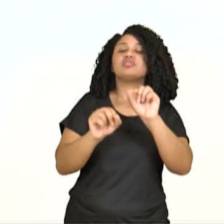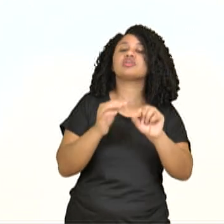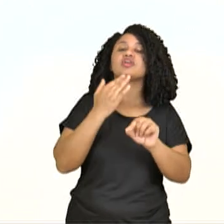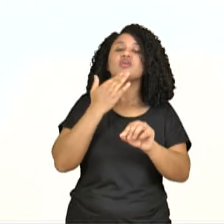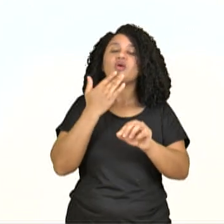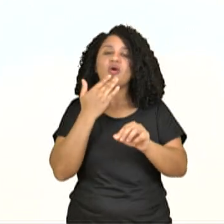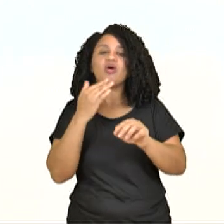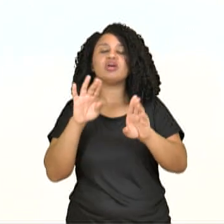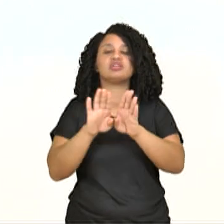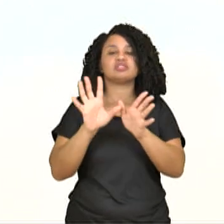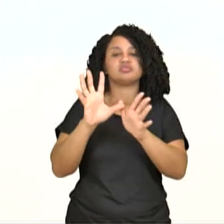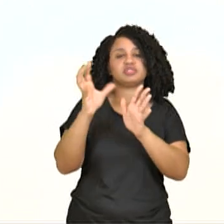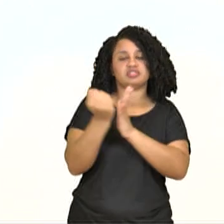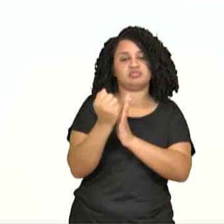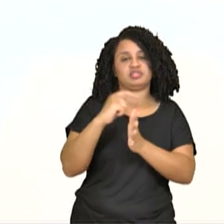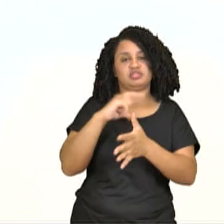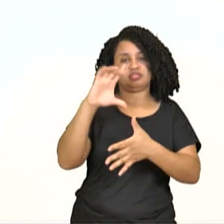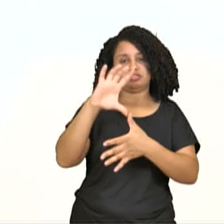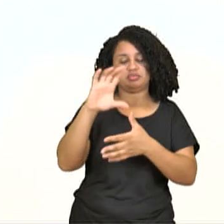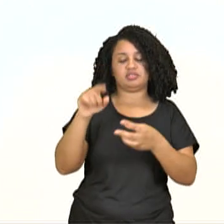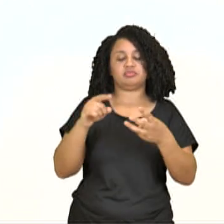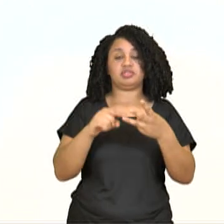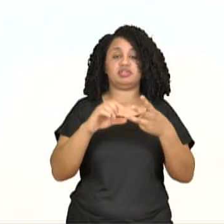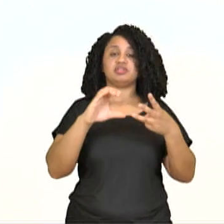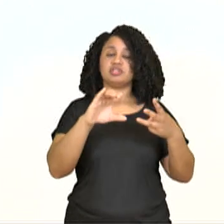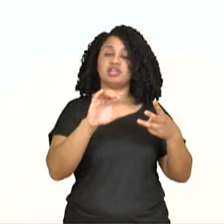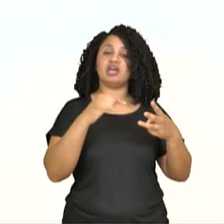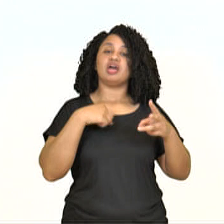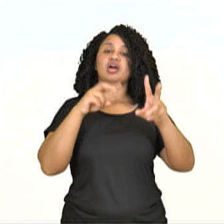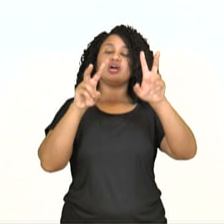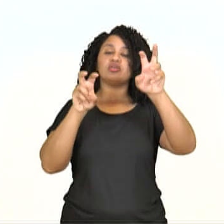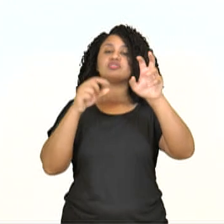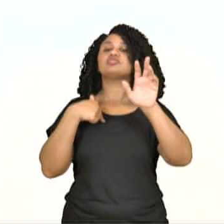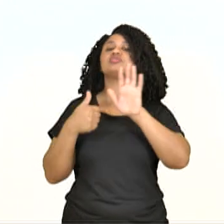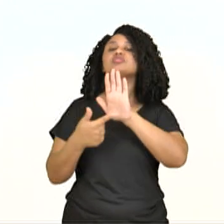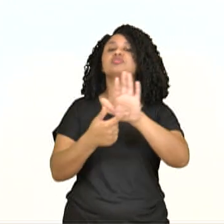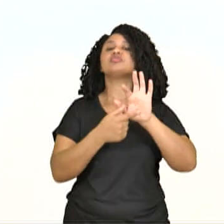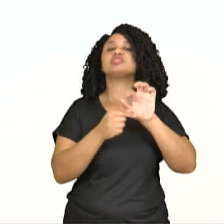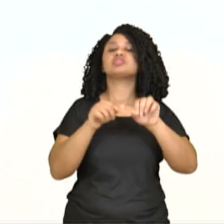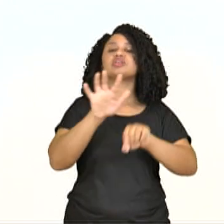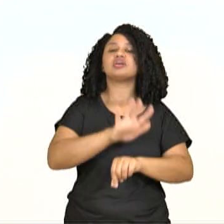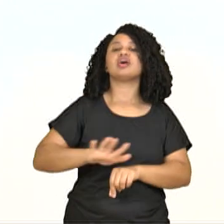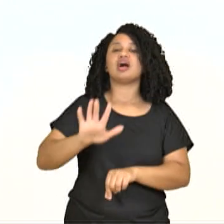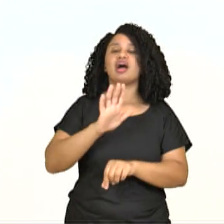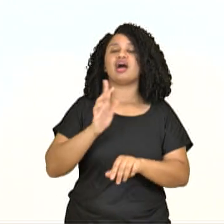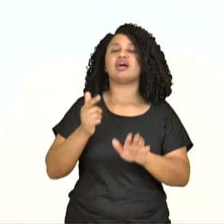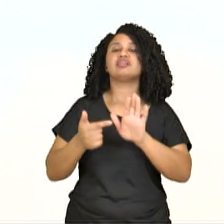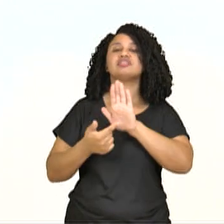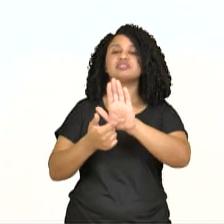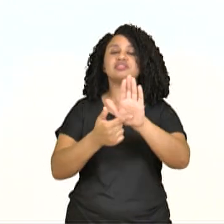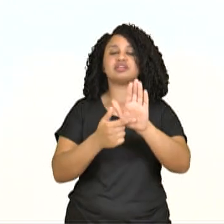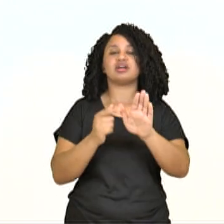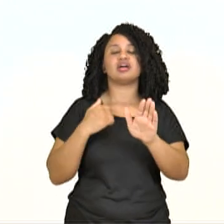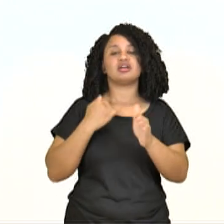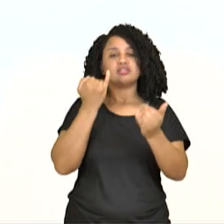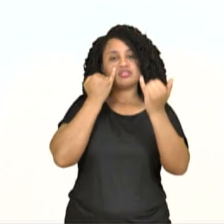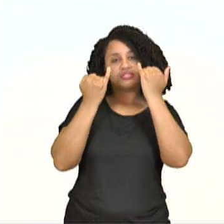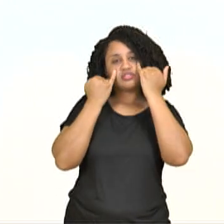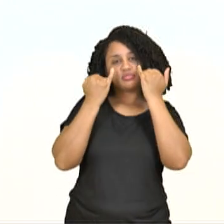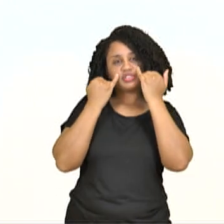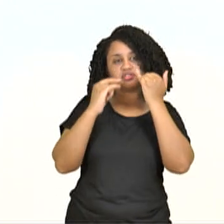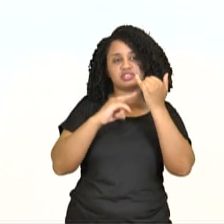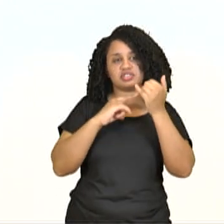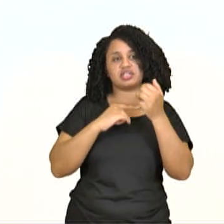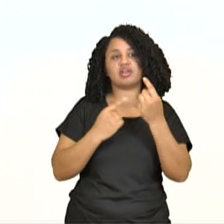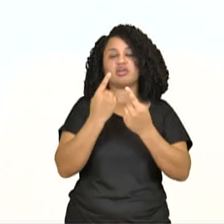símbolos utilizados no mapa. Ou letra C, o título indica a área representada e as informações destacadas.